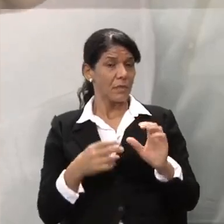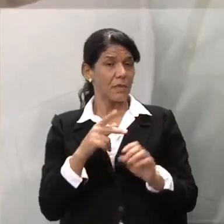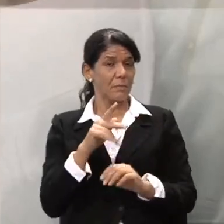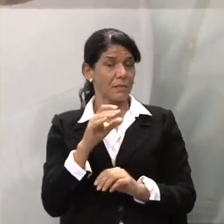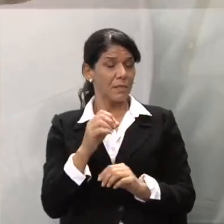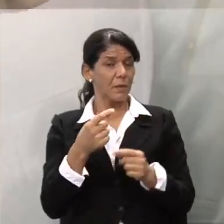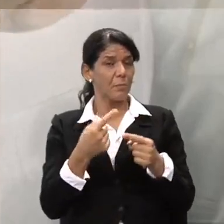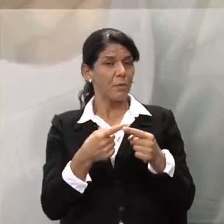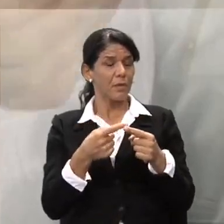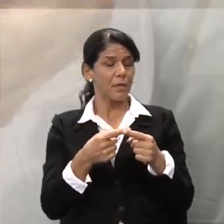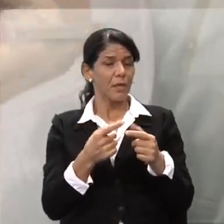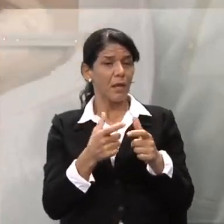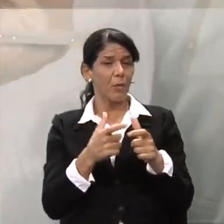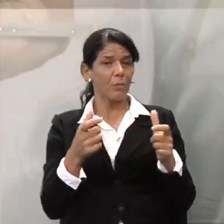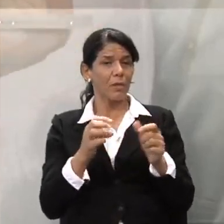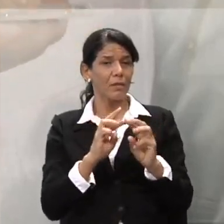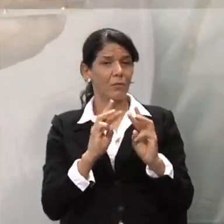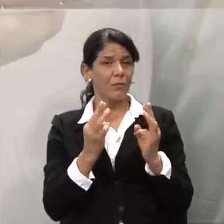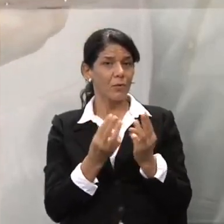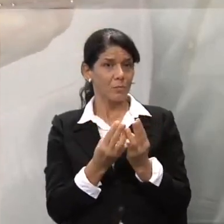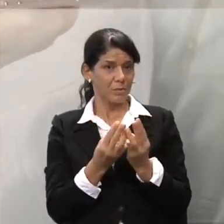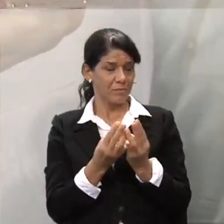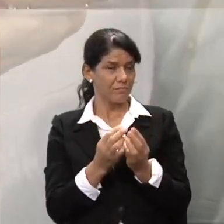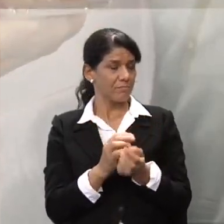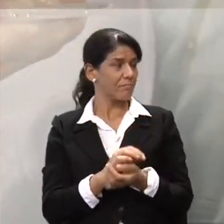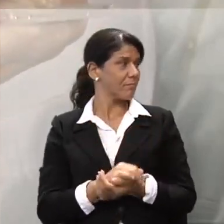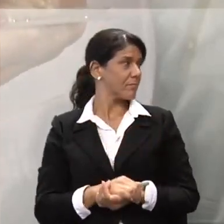do volume. Ó, vou ter 10 ml.